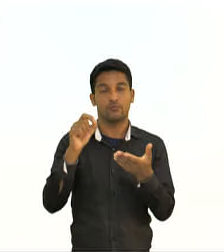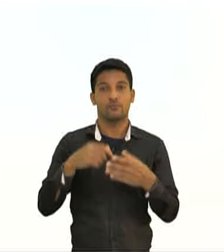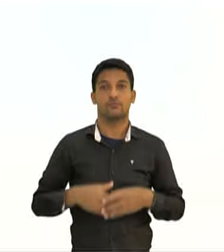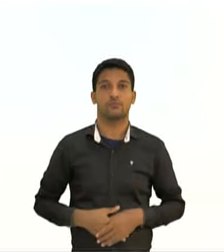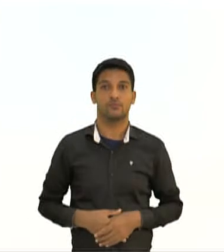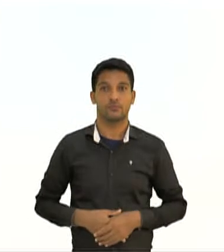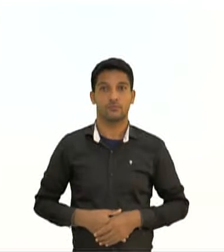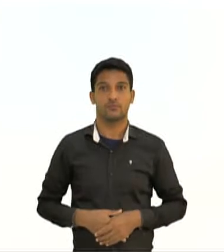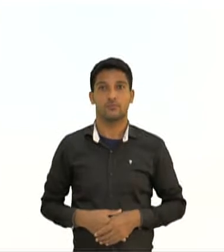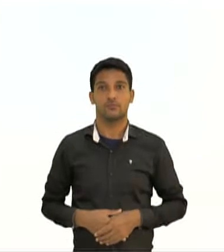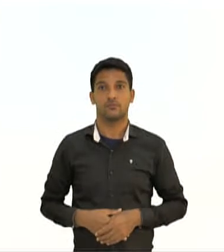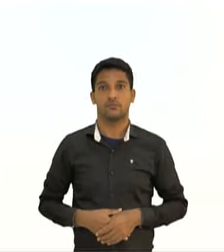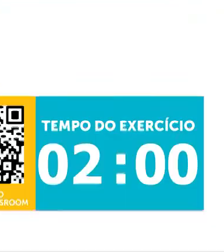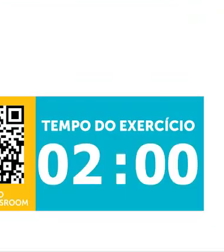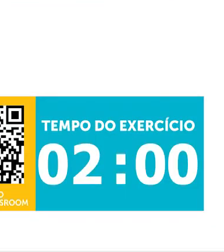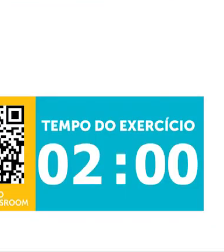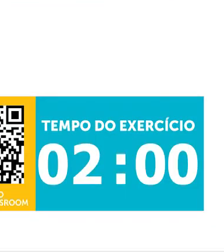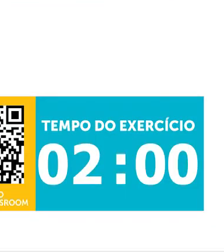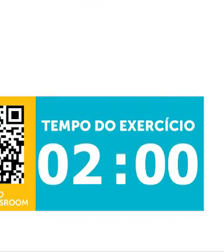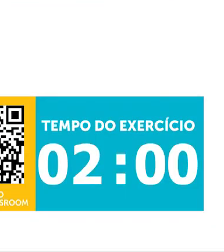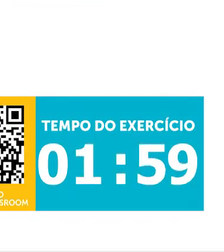numa das alternativas.